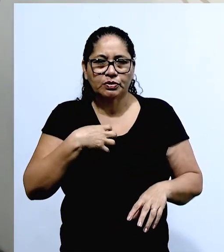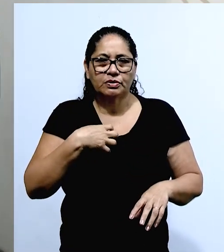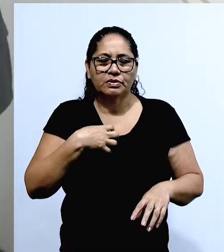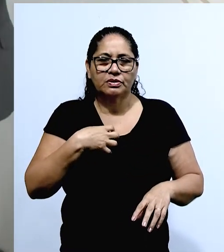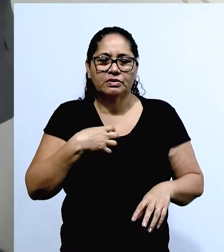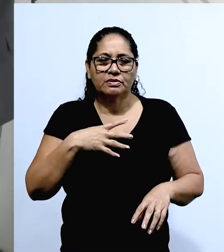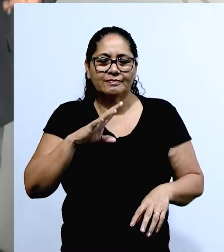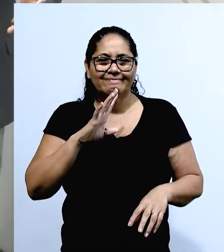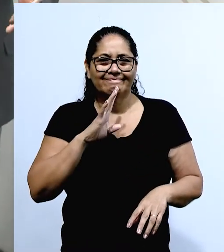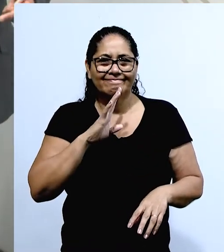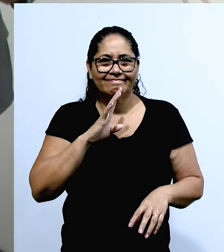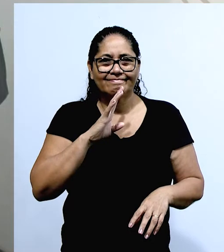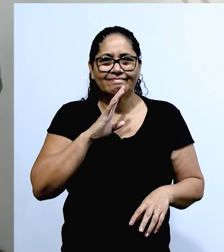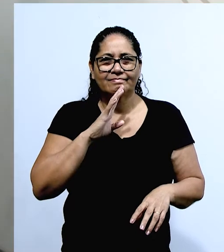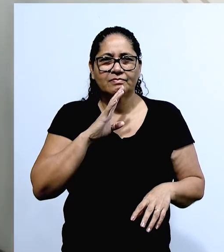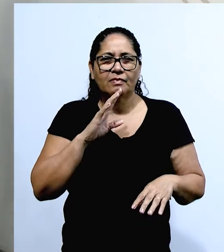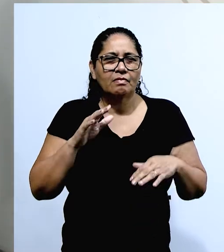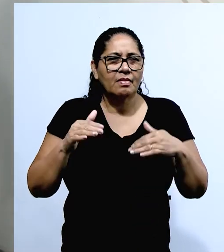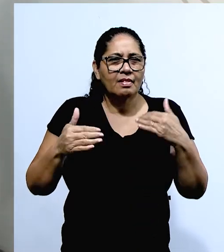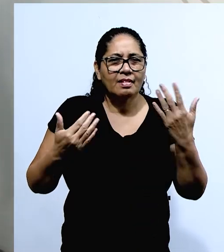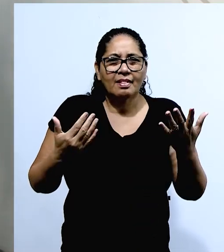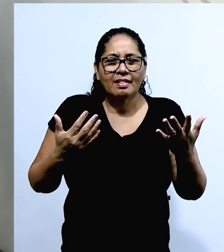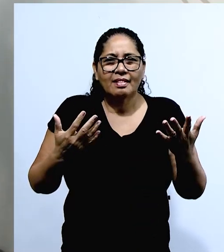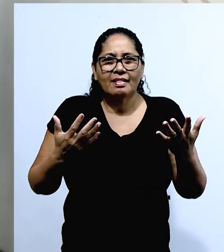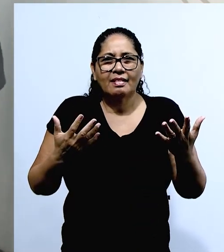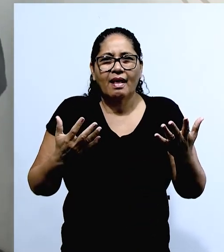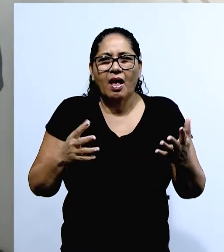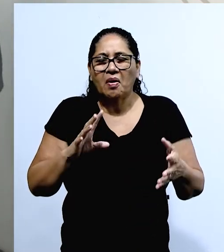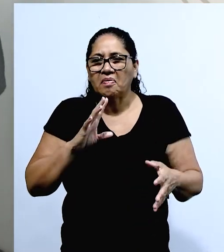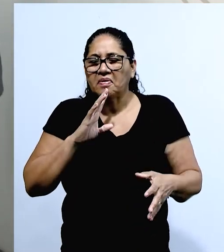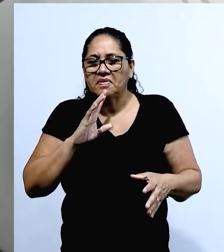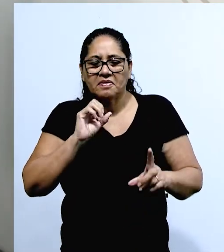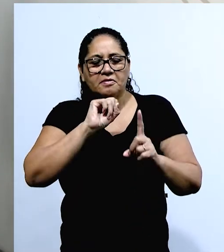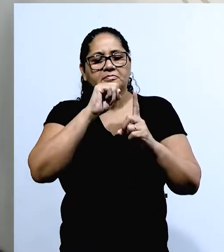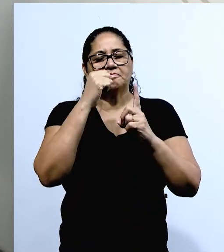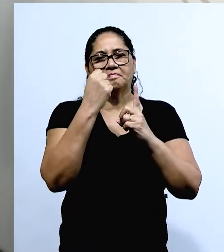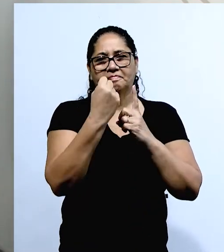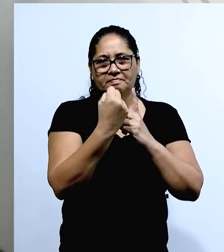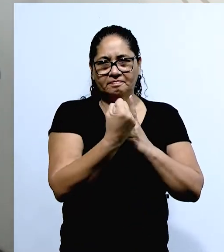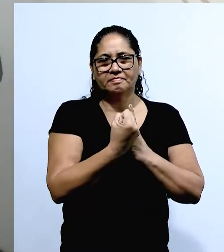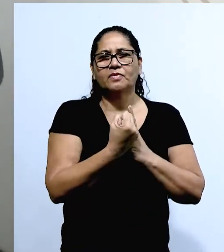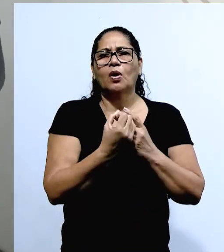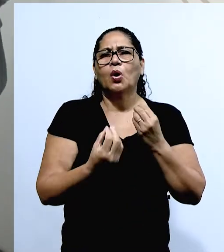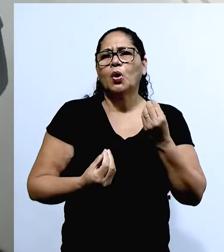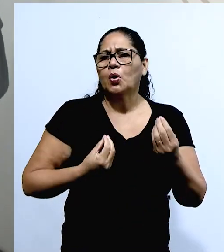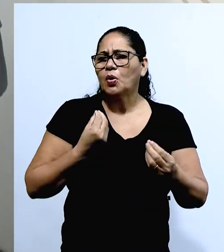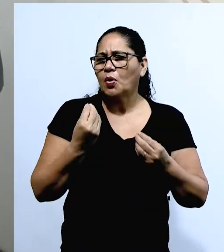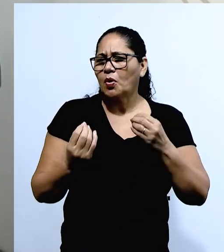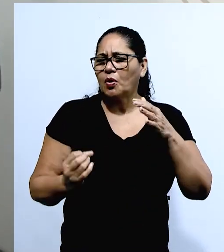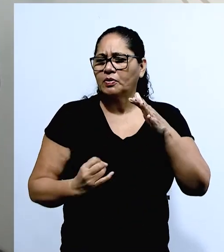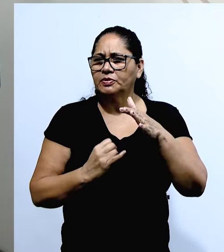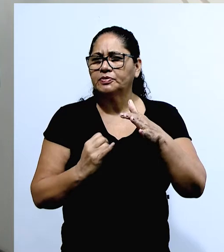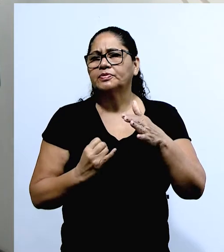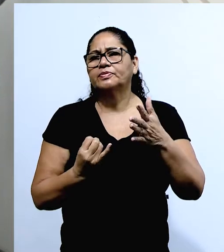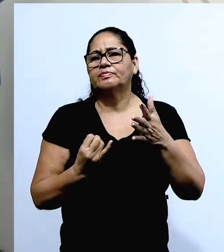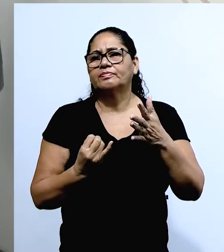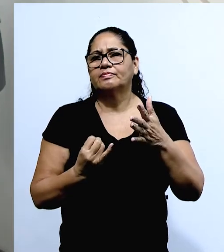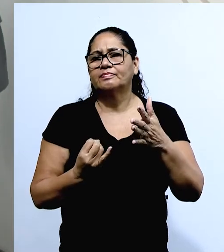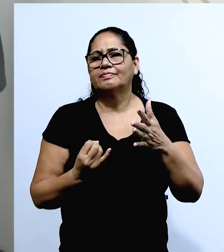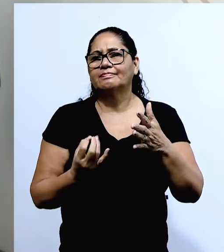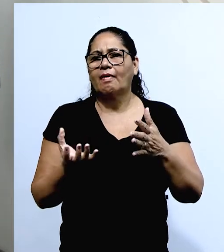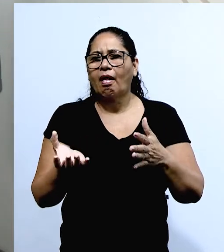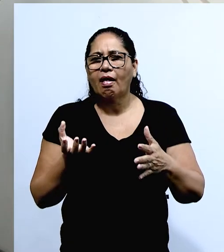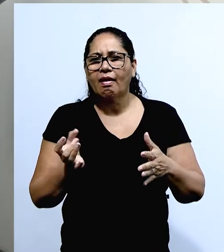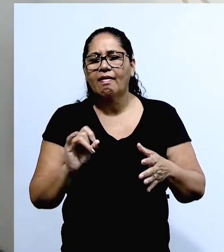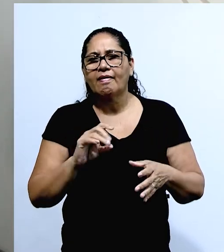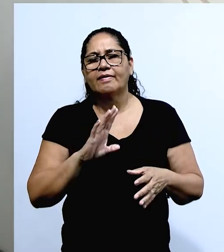ser reconhecido, né? Ou então reconhecida pela sociedade. Como que essa instituição quer ser reconhecida?